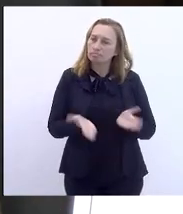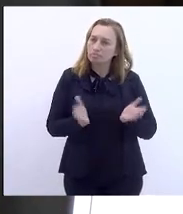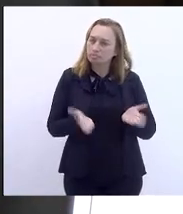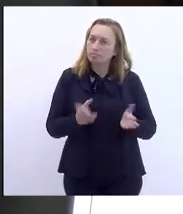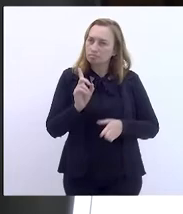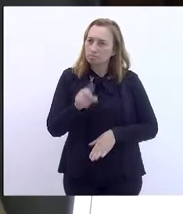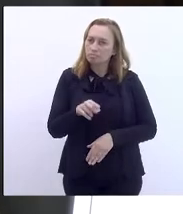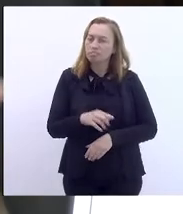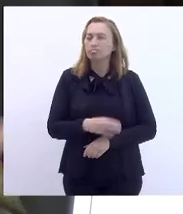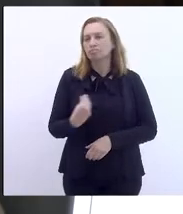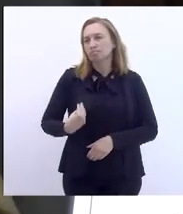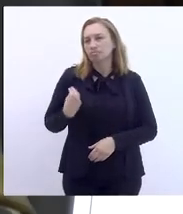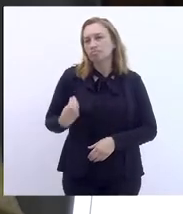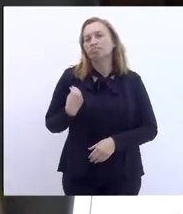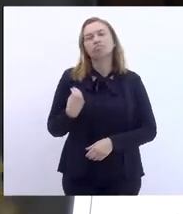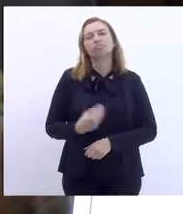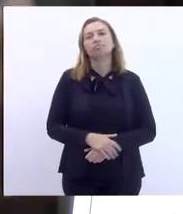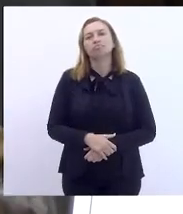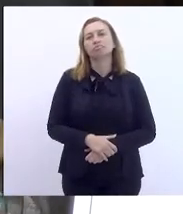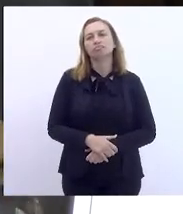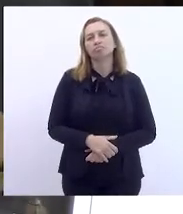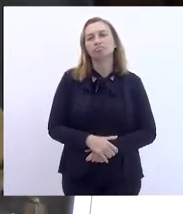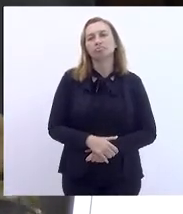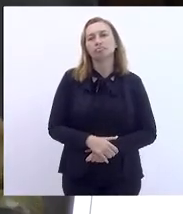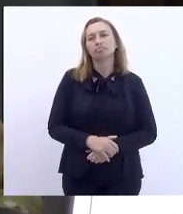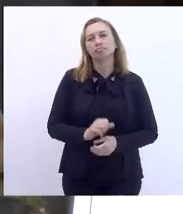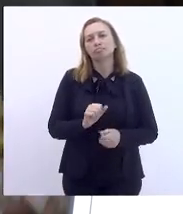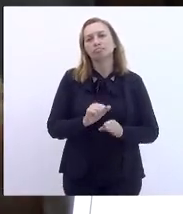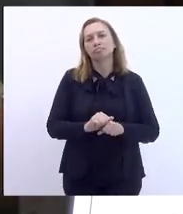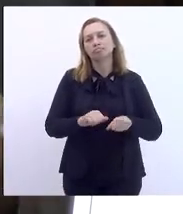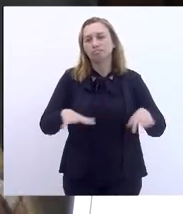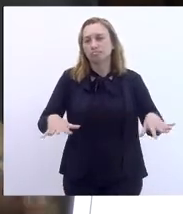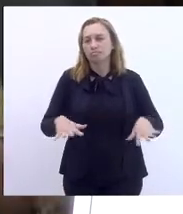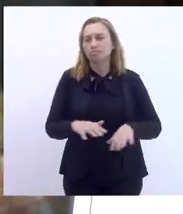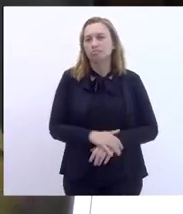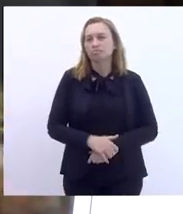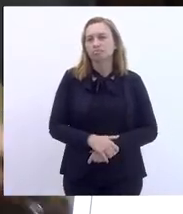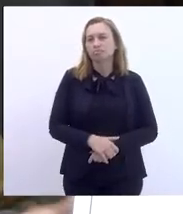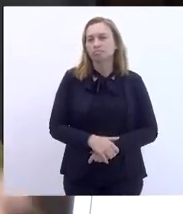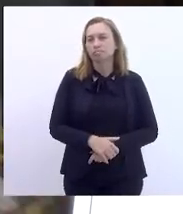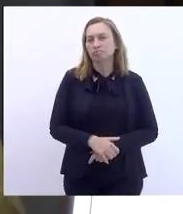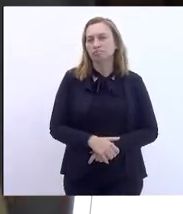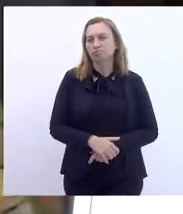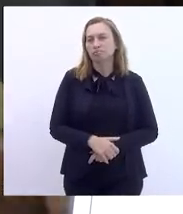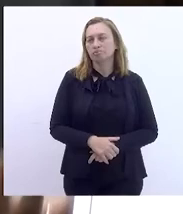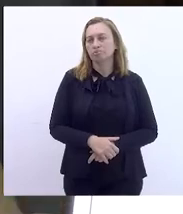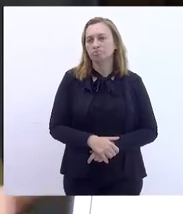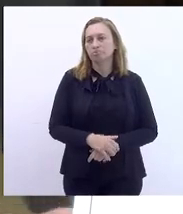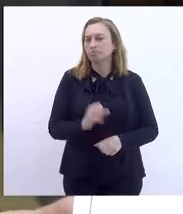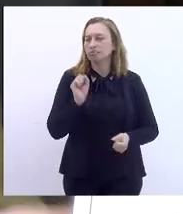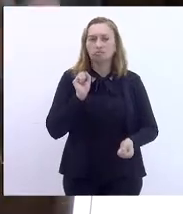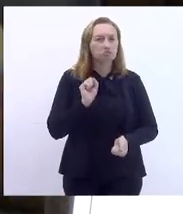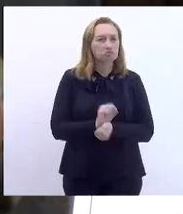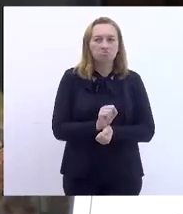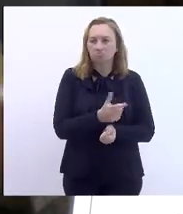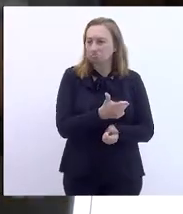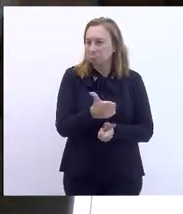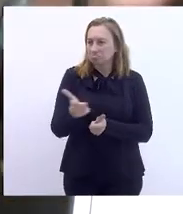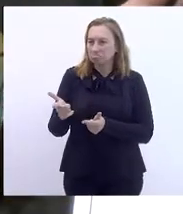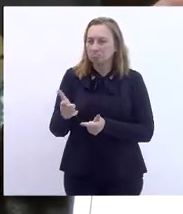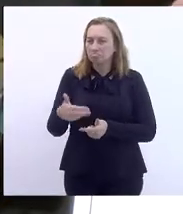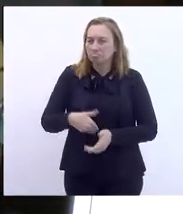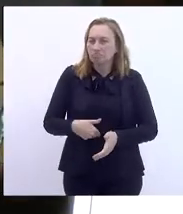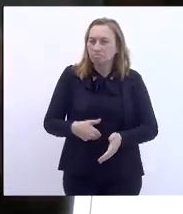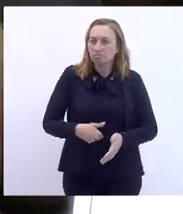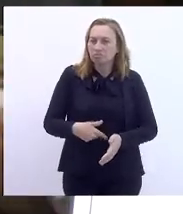né que a gente tá vivendo ainda essa pandemia esse tiro que não para ontem nem hoje EA